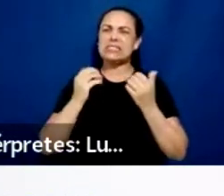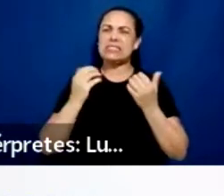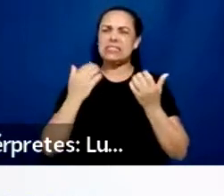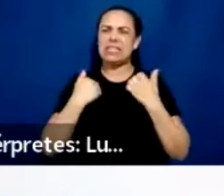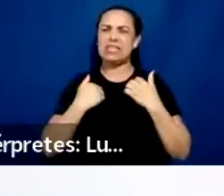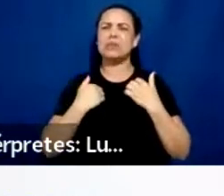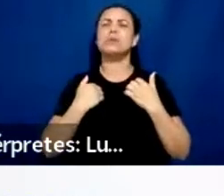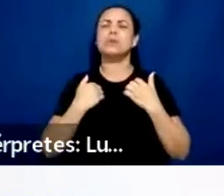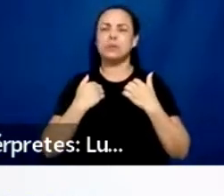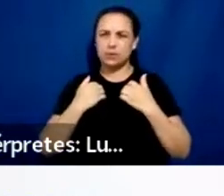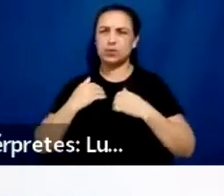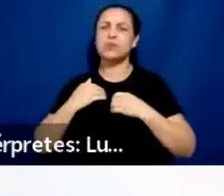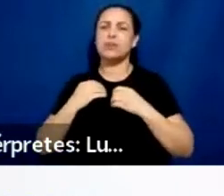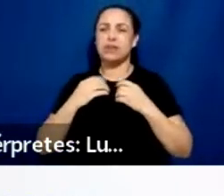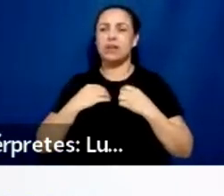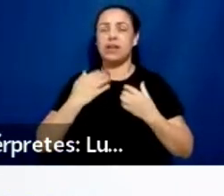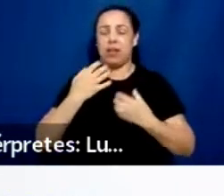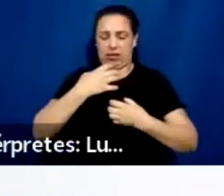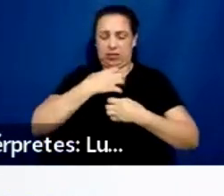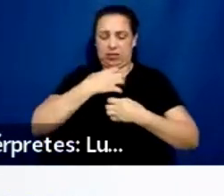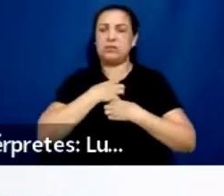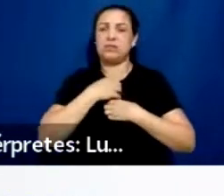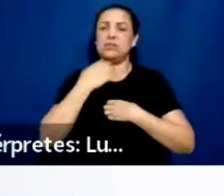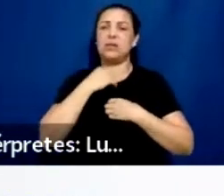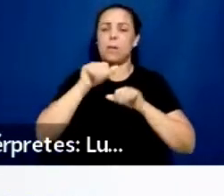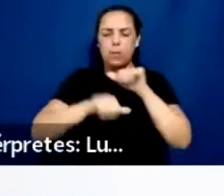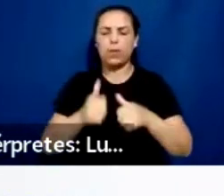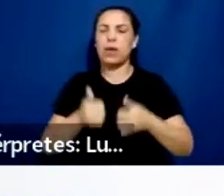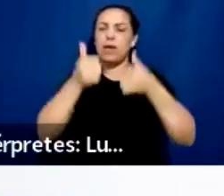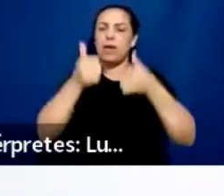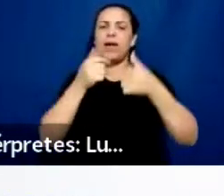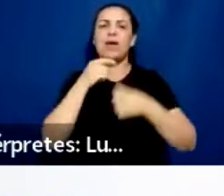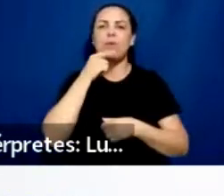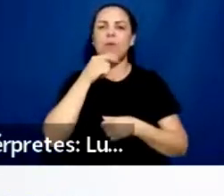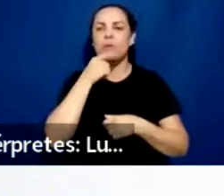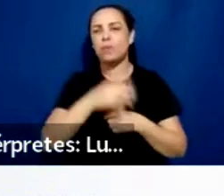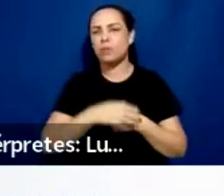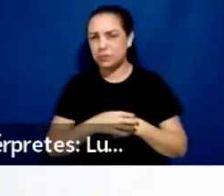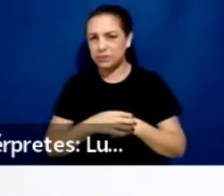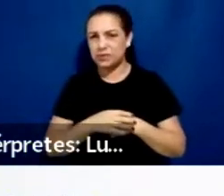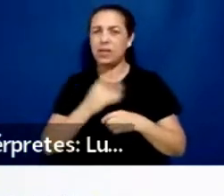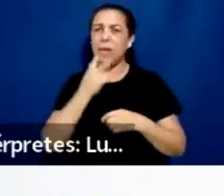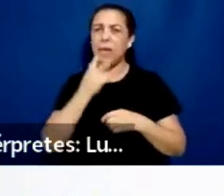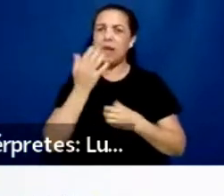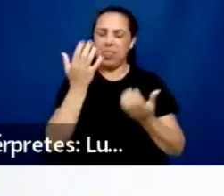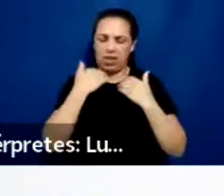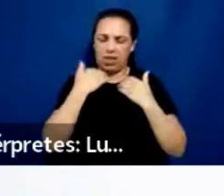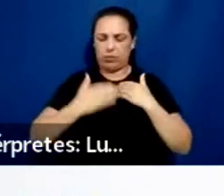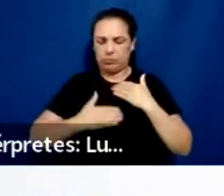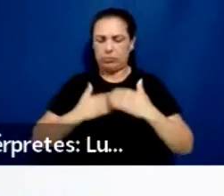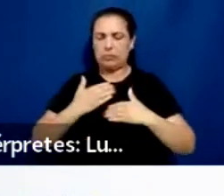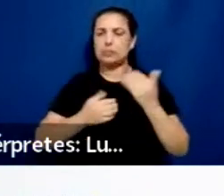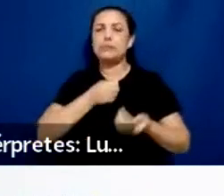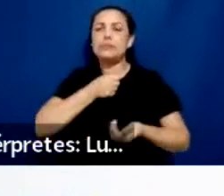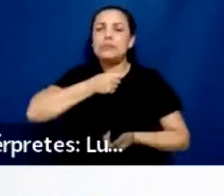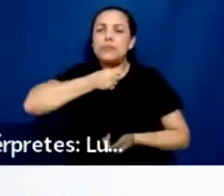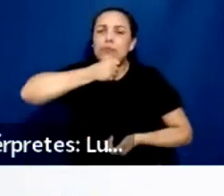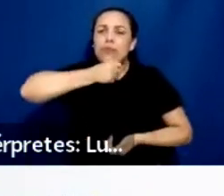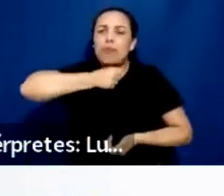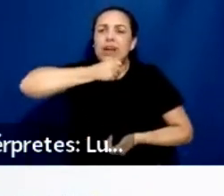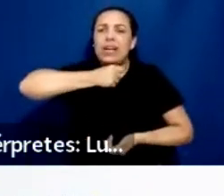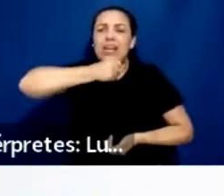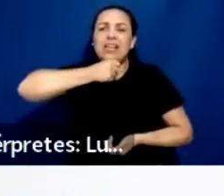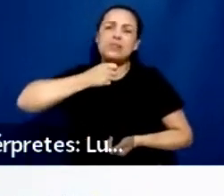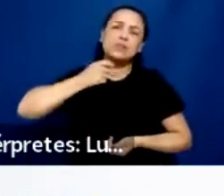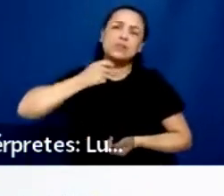acaba inclusive causando o estresse oxidativo, né? E isso é a causa de muitas enfermidades. Então, olha o que vai acontecendo